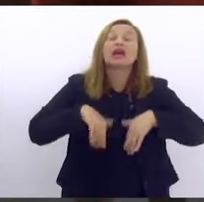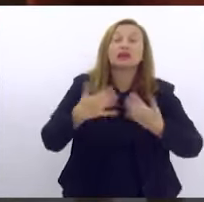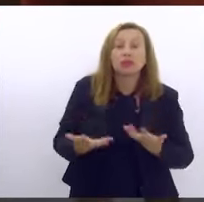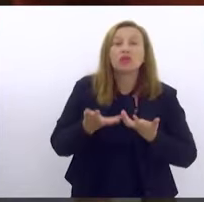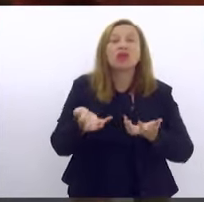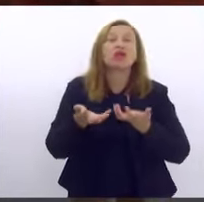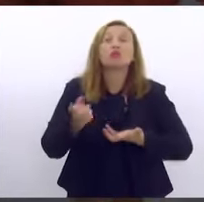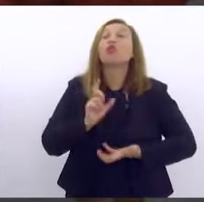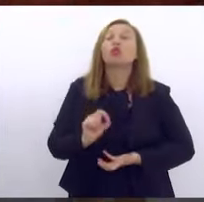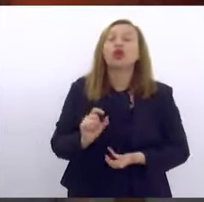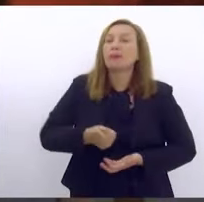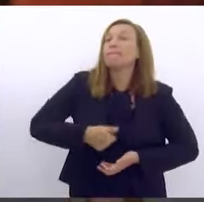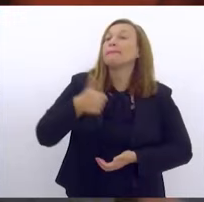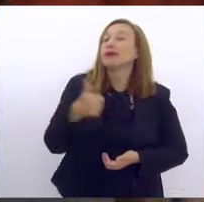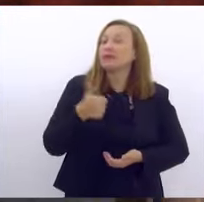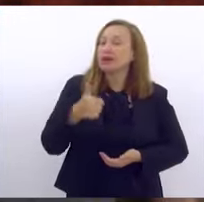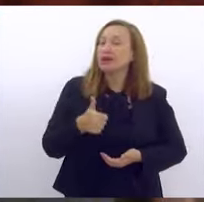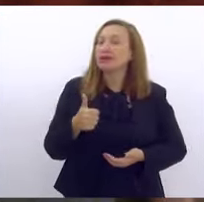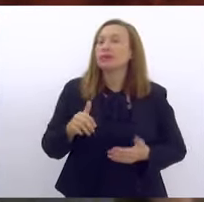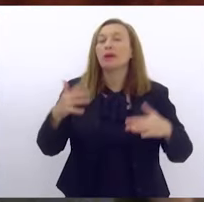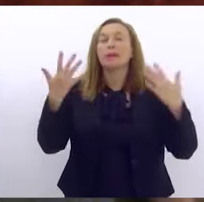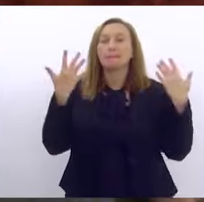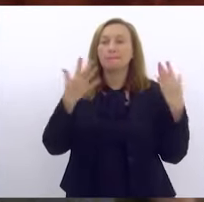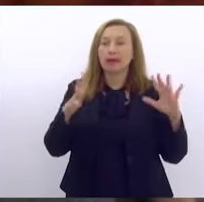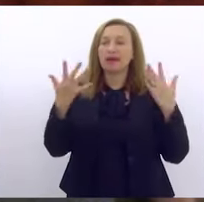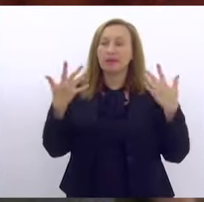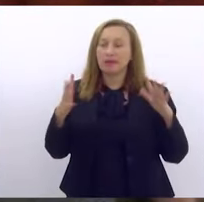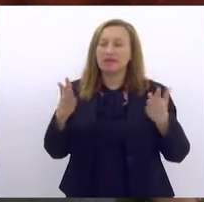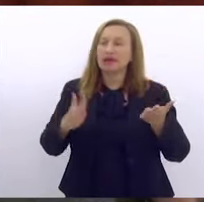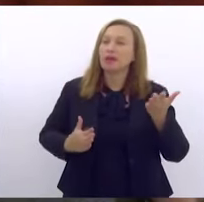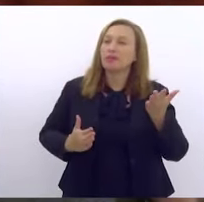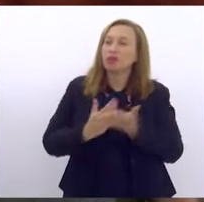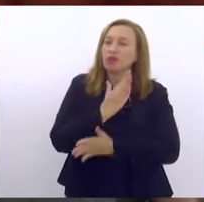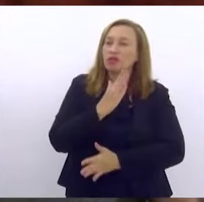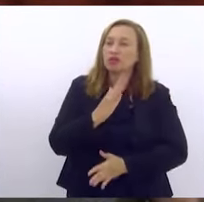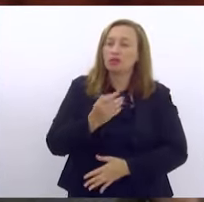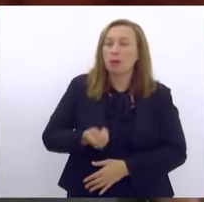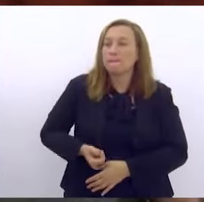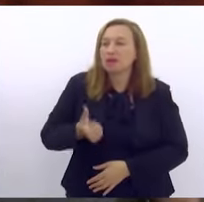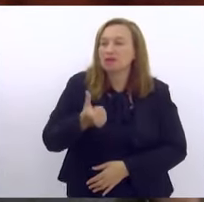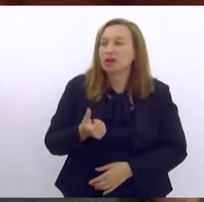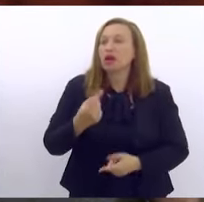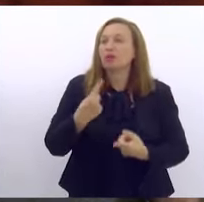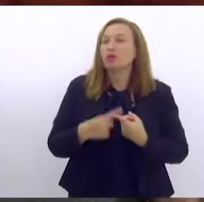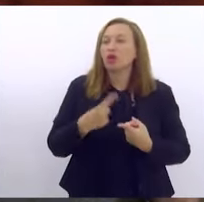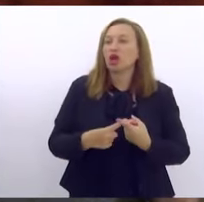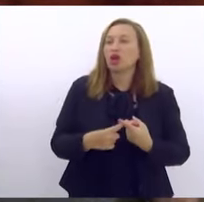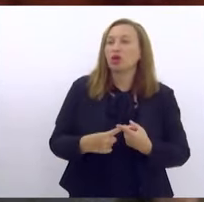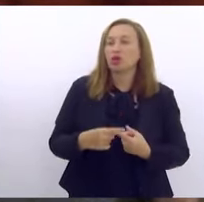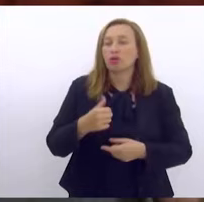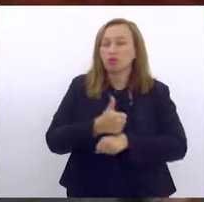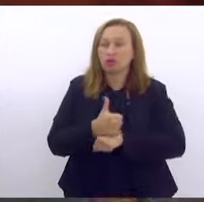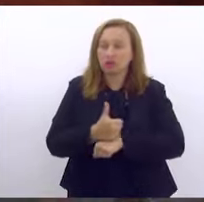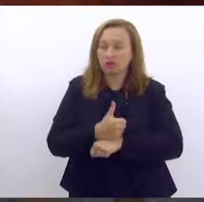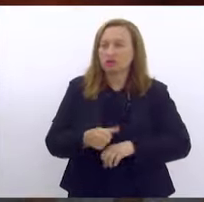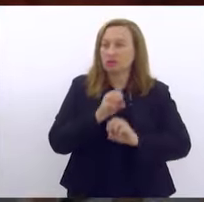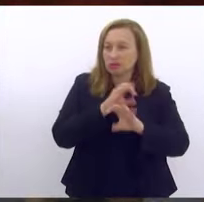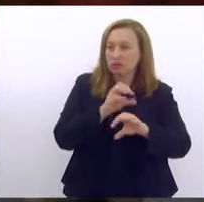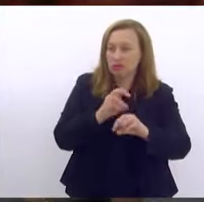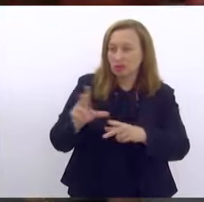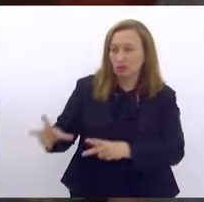quer é, primeiro, comemorar a aprovação desse abono, porque o profissional da educação merece.